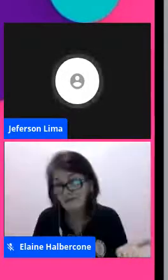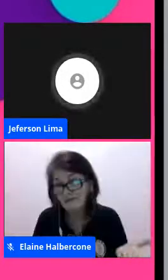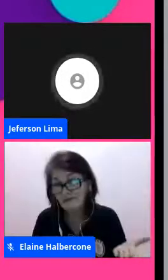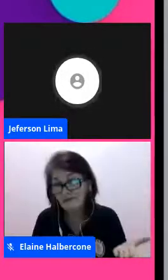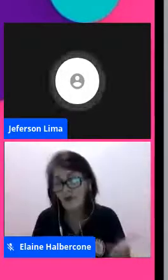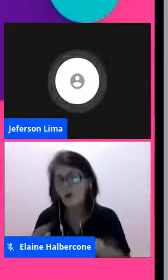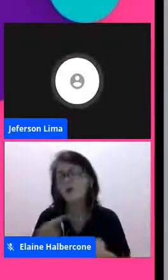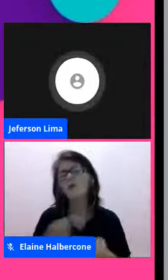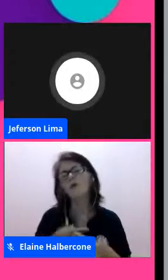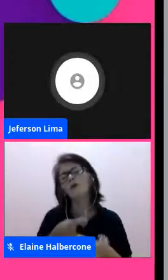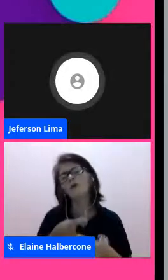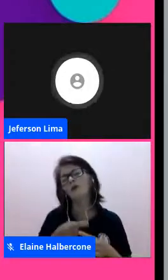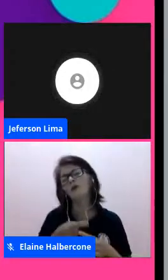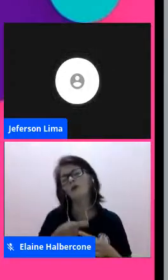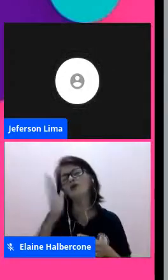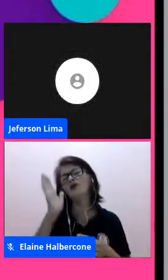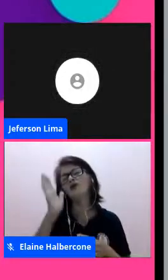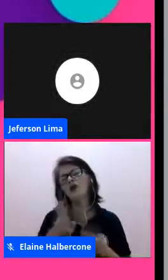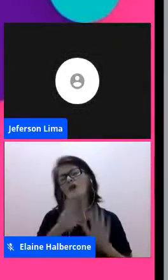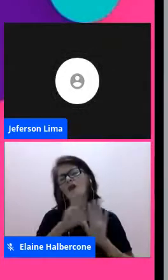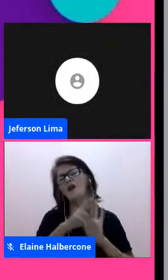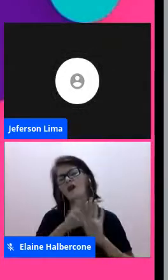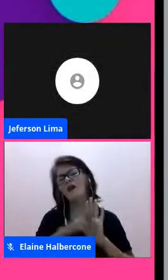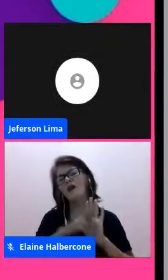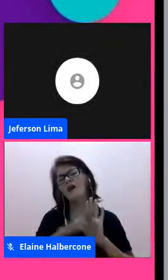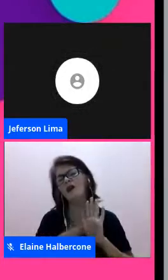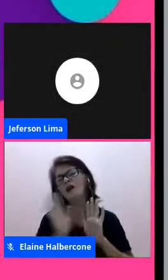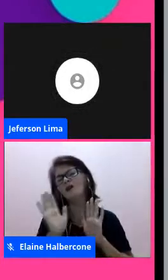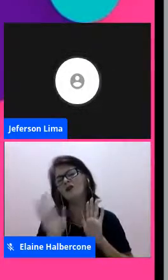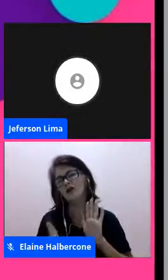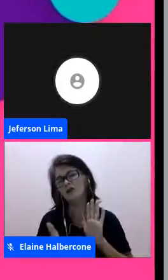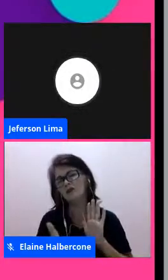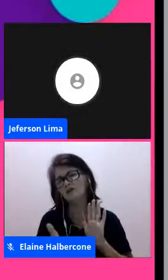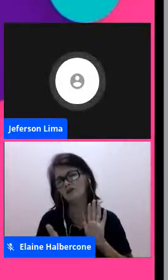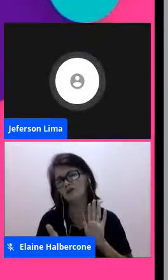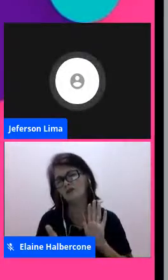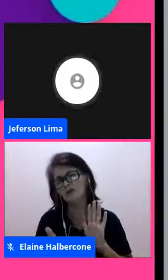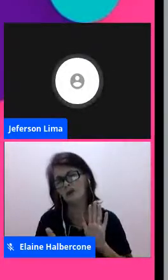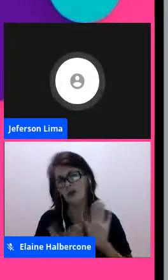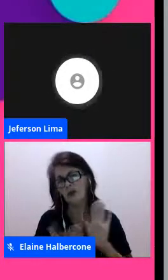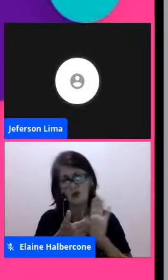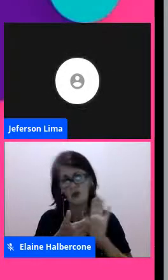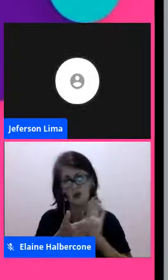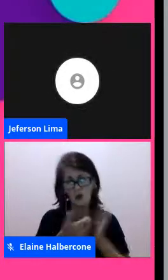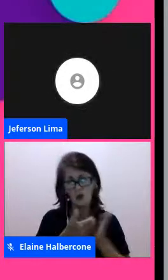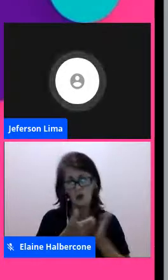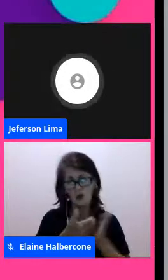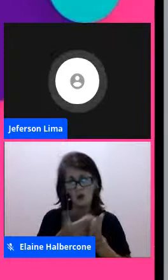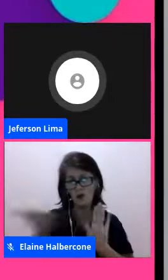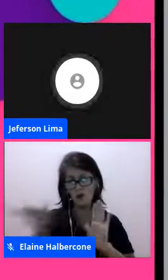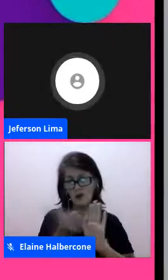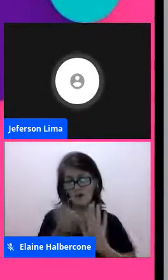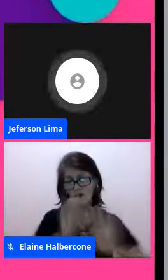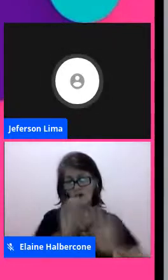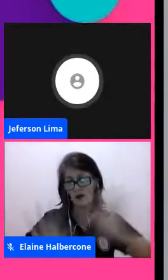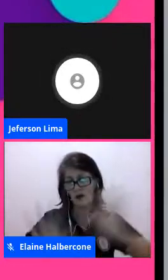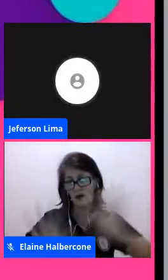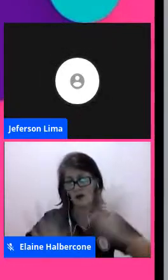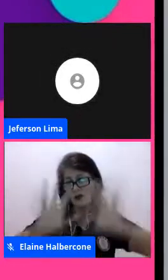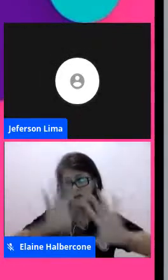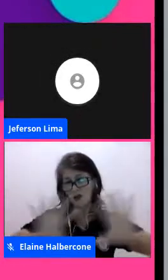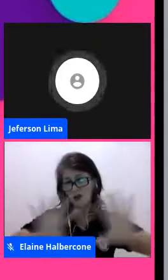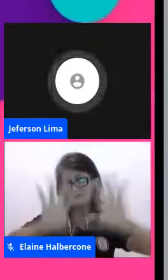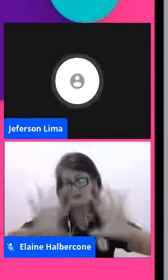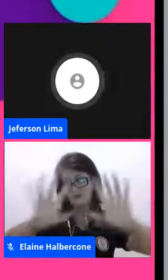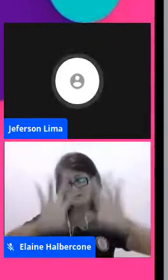Por que que ele já falou das regras? Eu iniciei o banco de dados. A primeira coisa que ele já